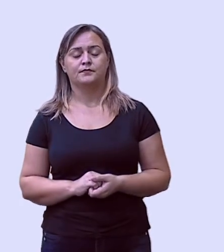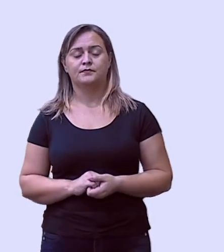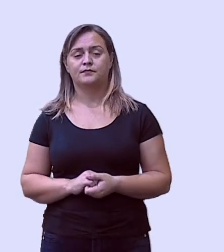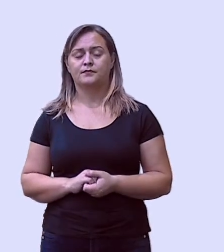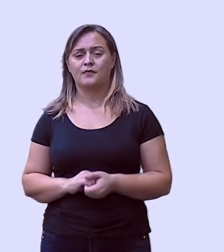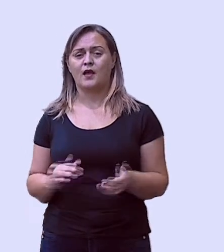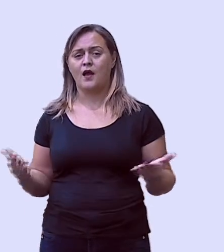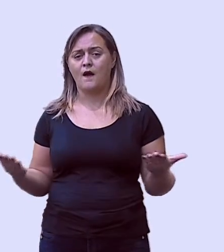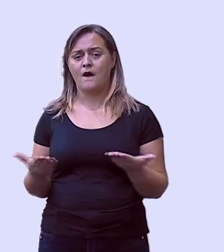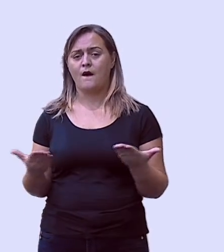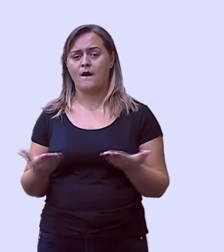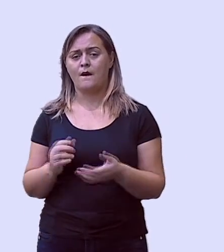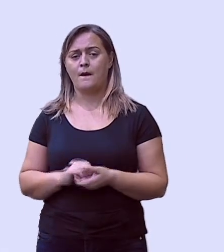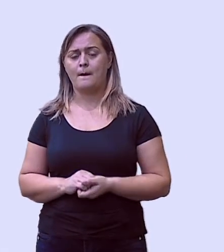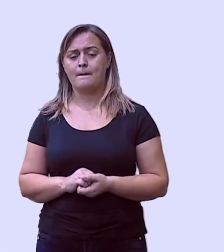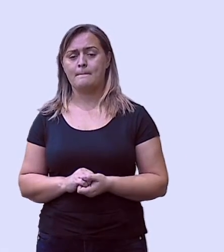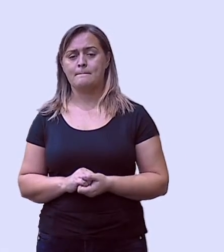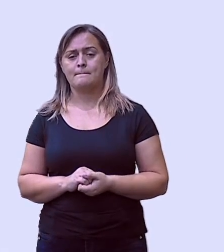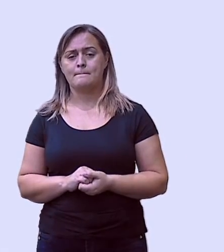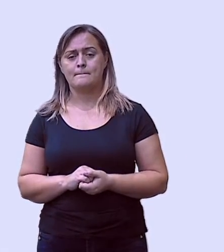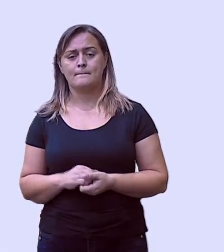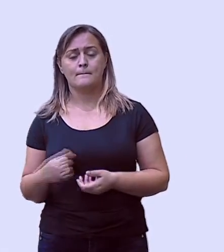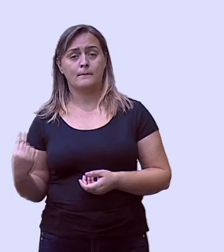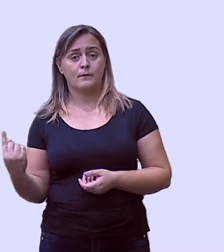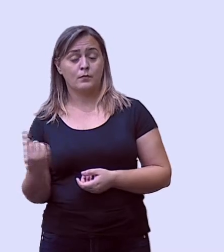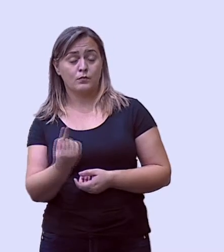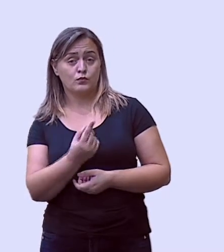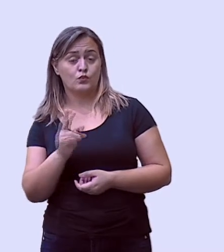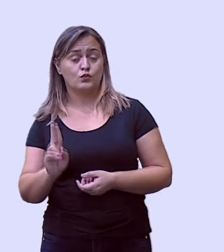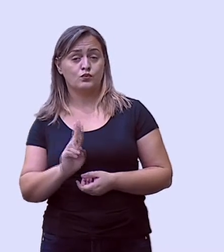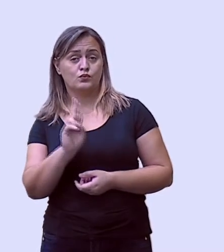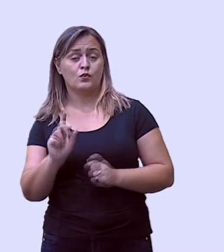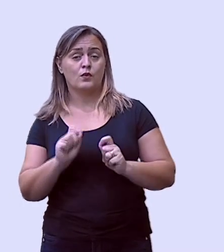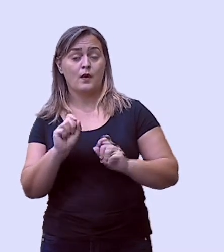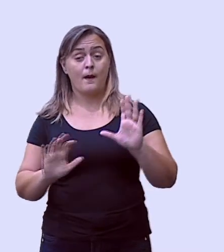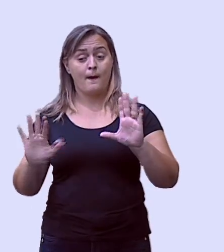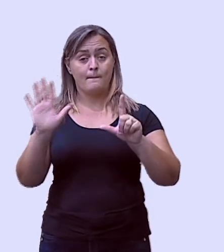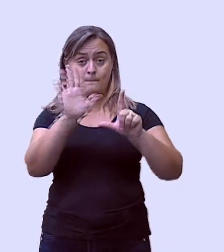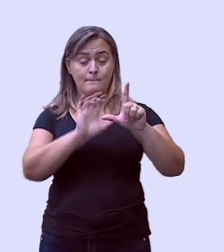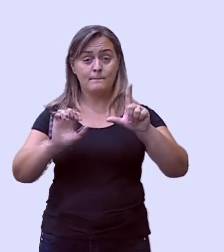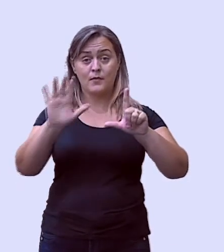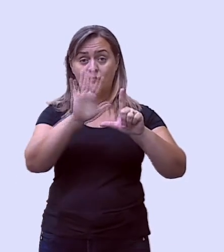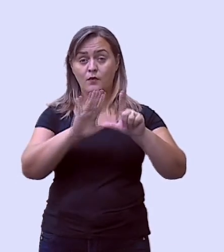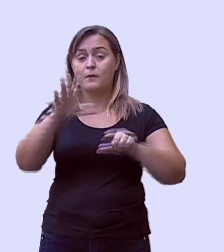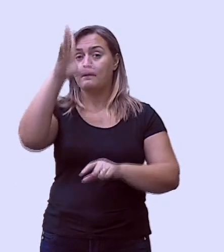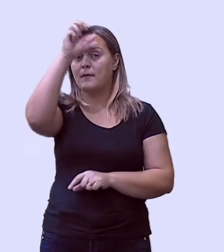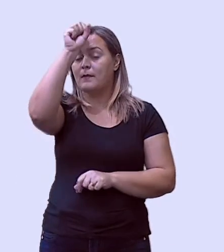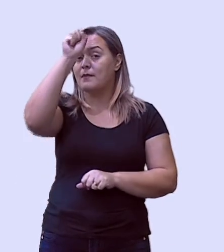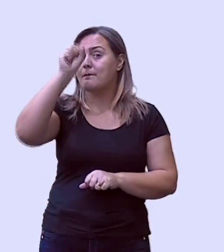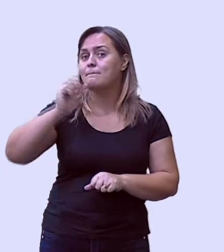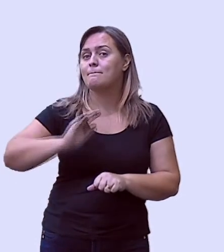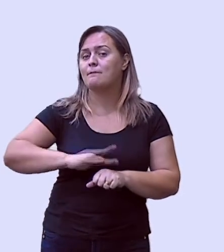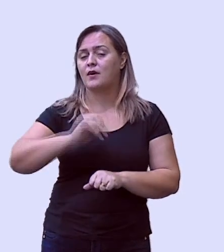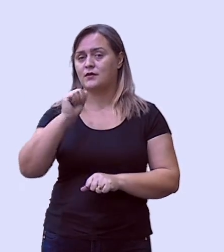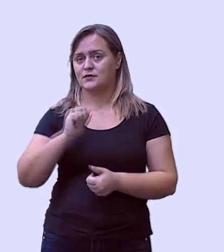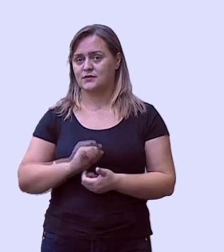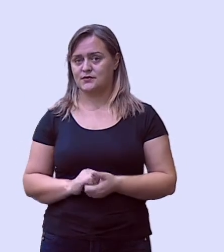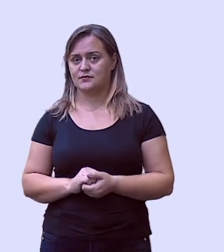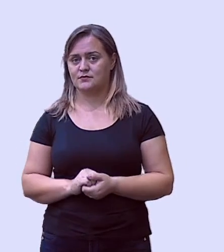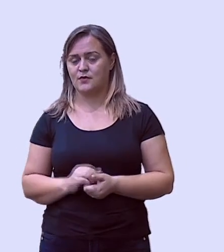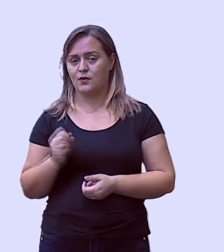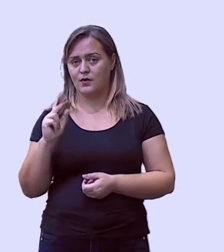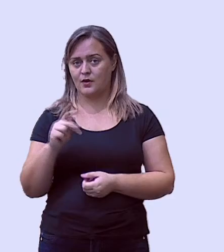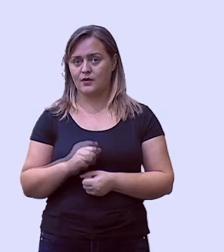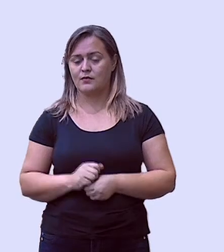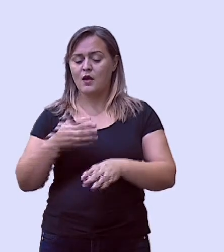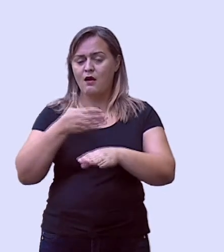Agora, a gente vai usar a nossa plataforma para aprender um pouco mais. Vocês vão acessar nossas atividades na